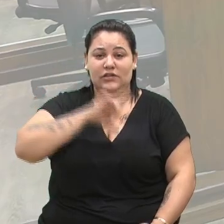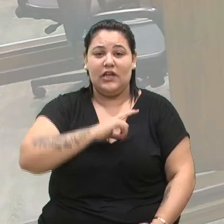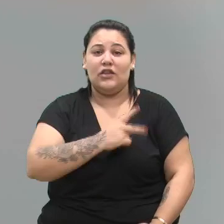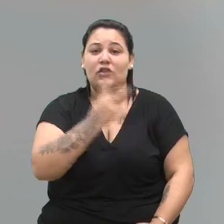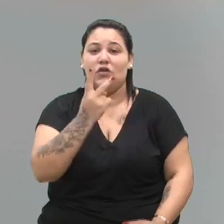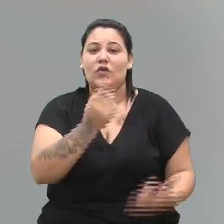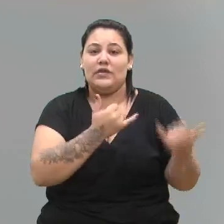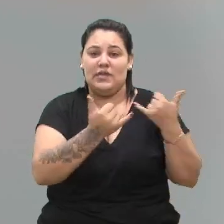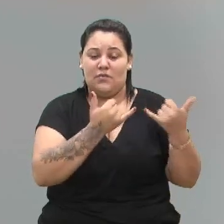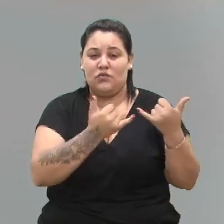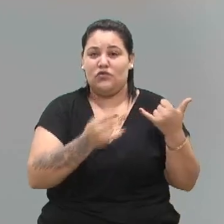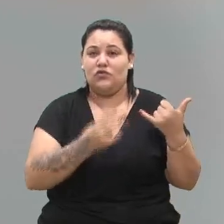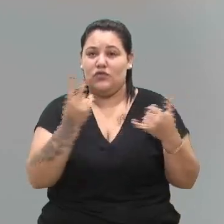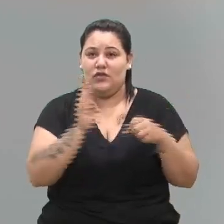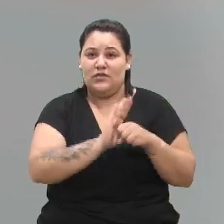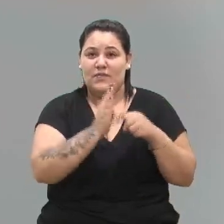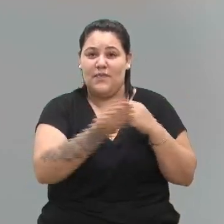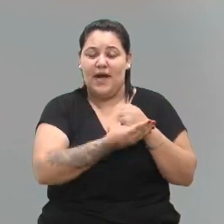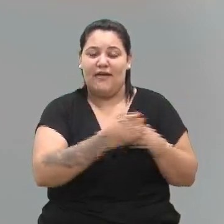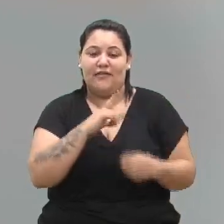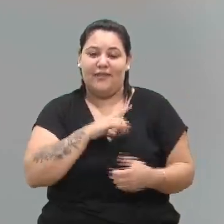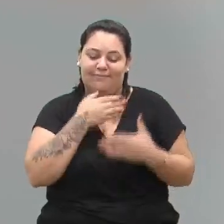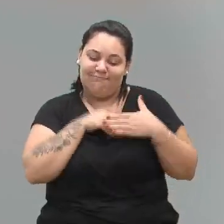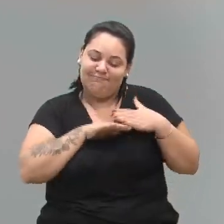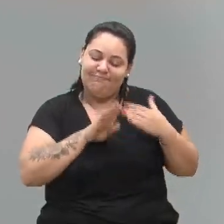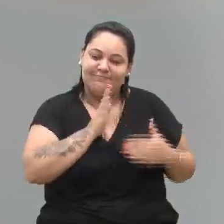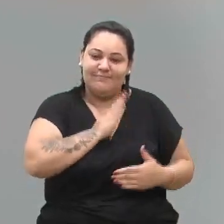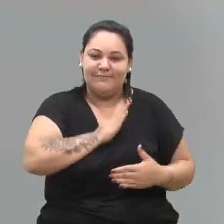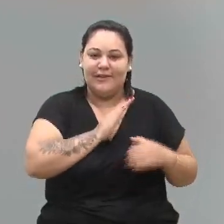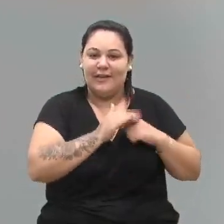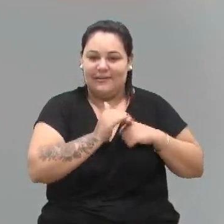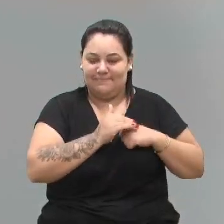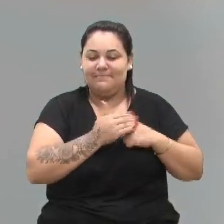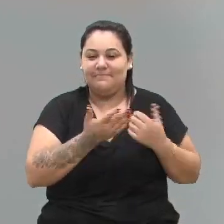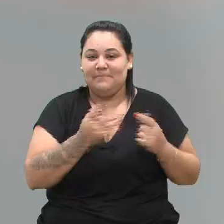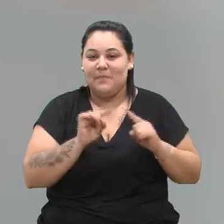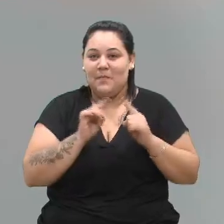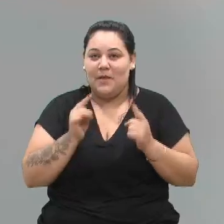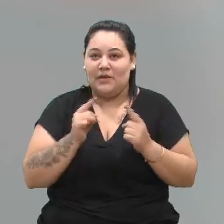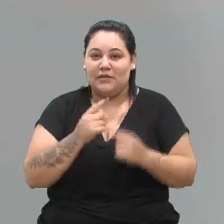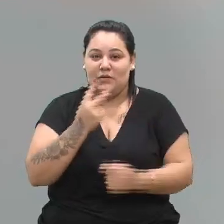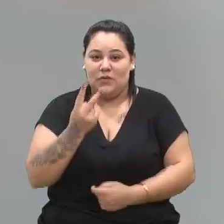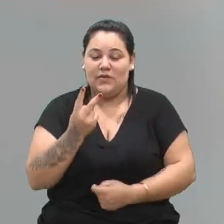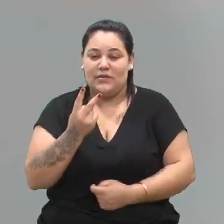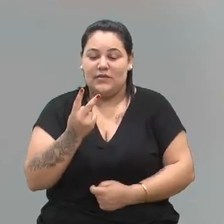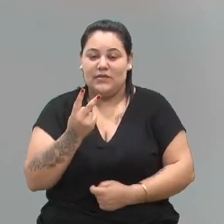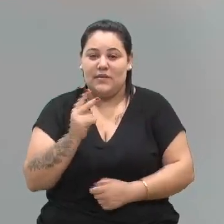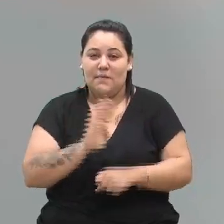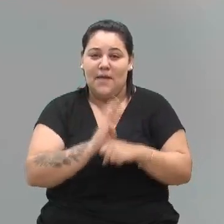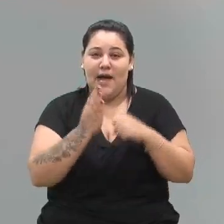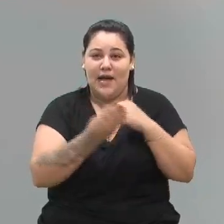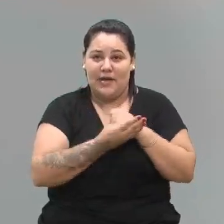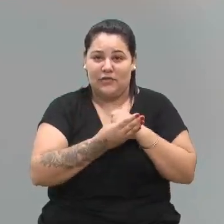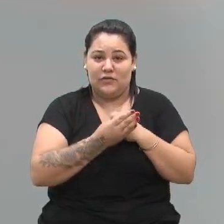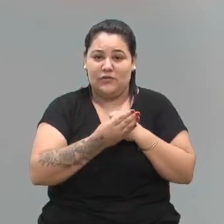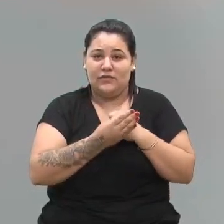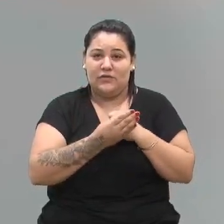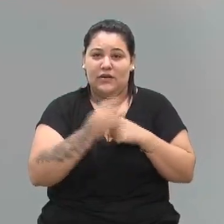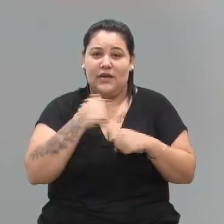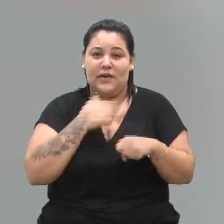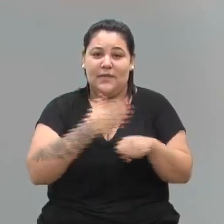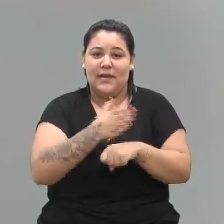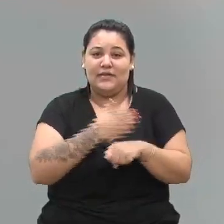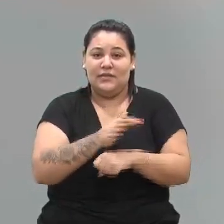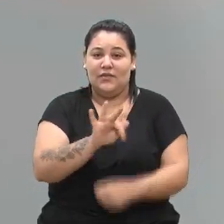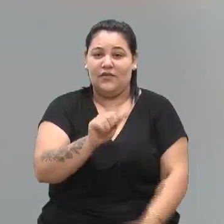de 2 bairros que eu carrego no coração, assim como toda a cidade, mas 2 dos quais eu mais transito, né? O Fátima